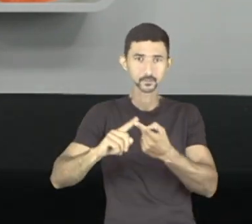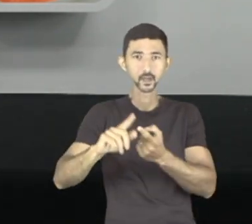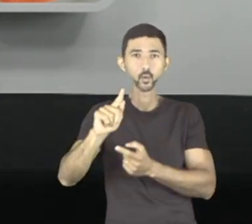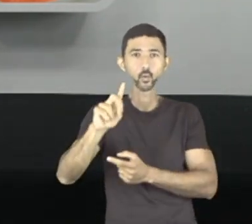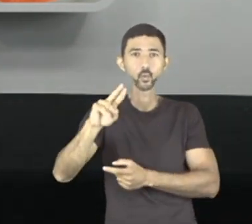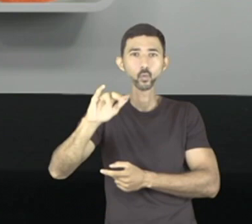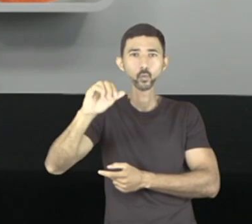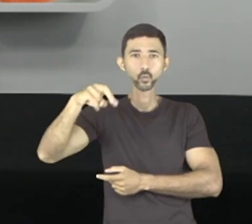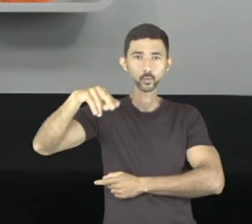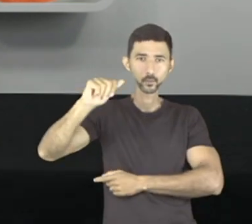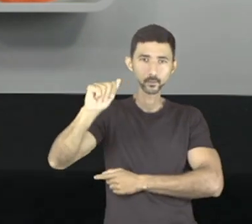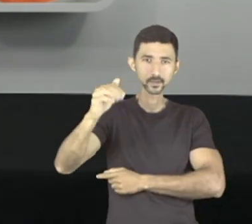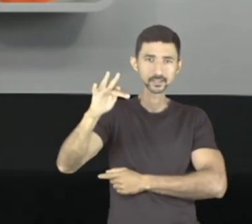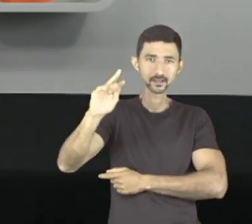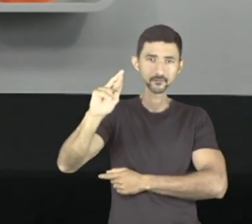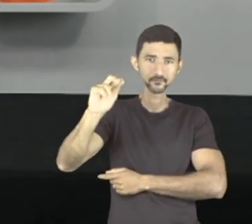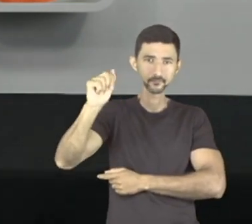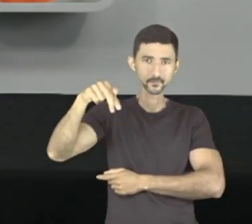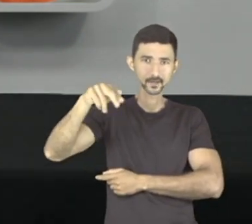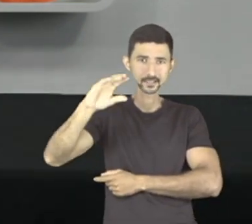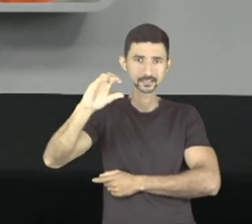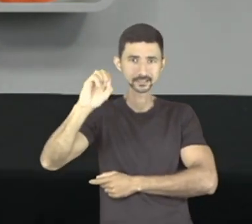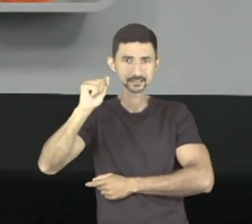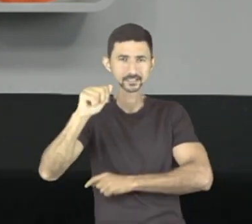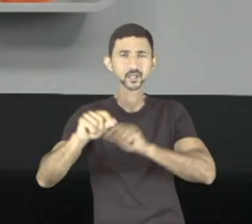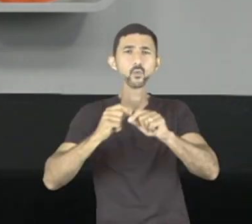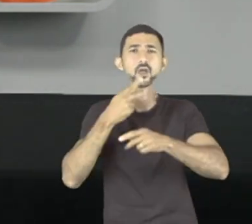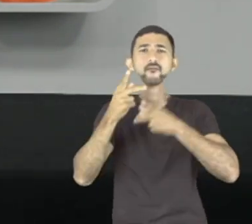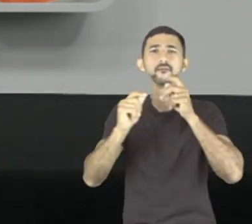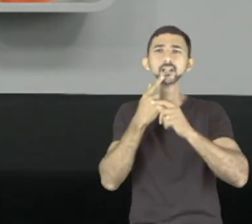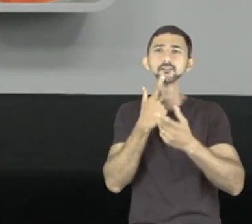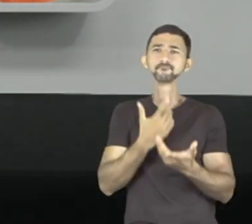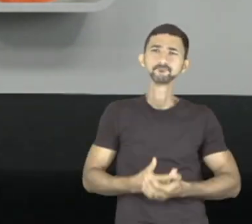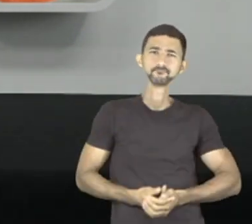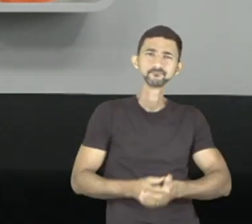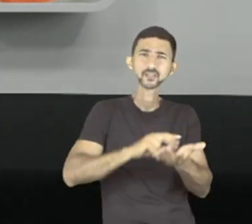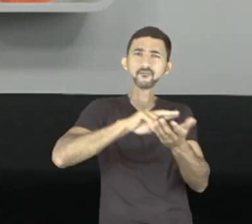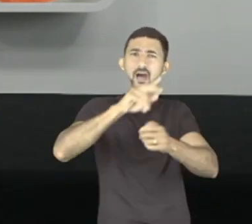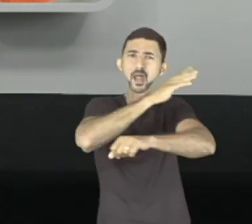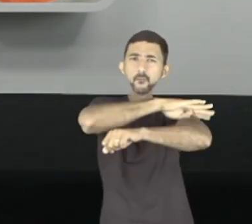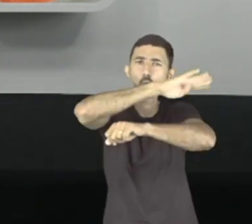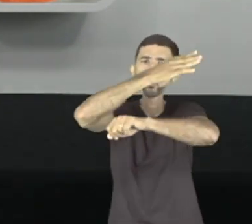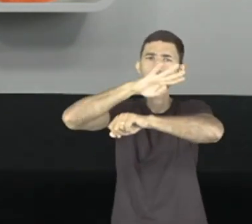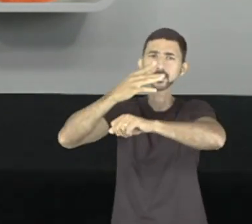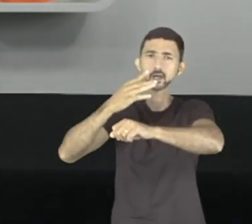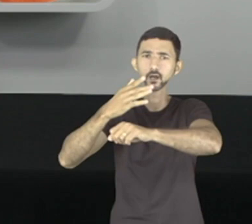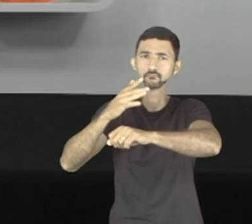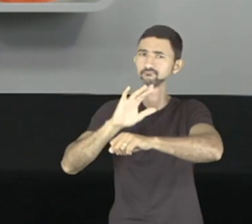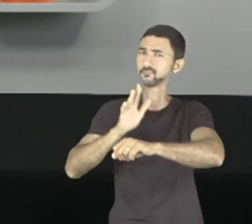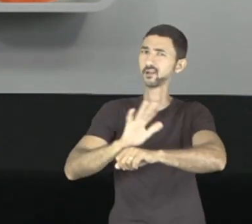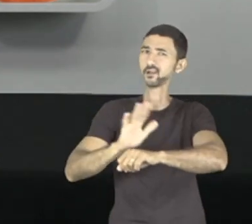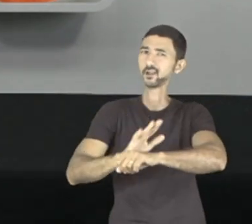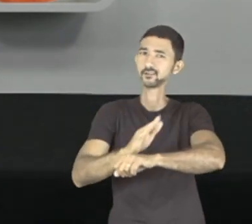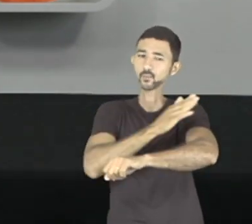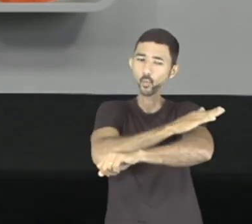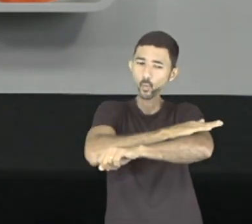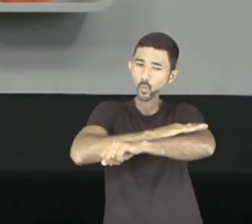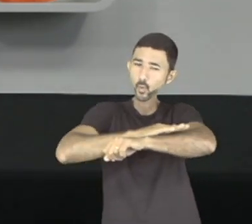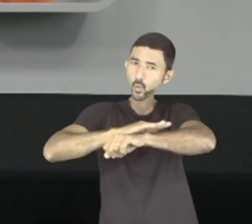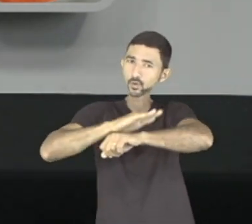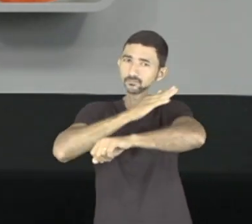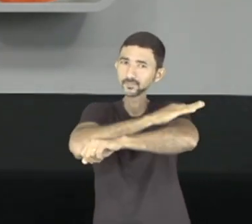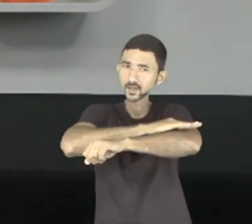pessoal. Ok? E agora, o que a gente pode falar mais? Aqui a gente tem muitas montanhas? Não, bem poucas, né? Mas a gente tem